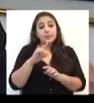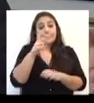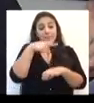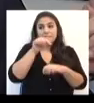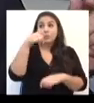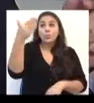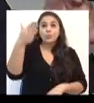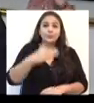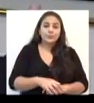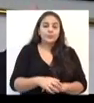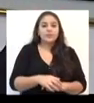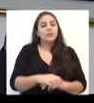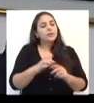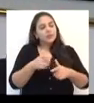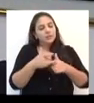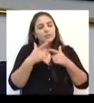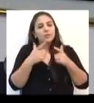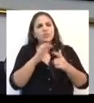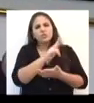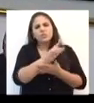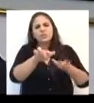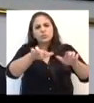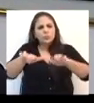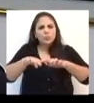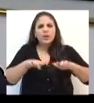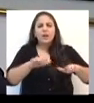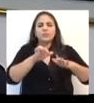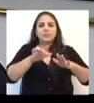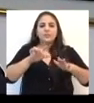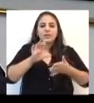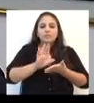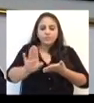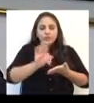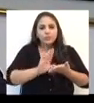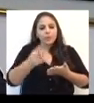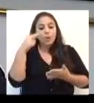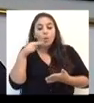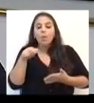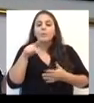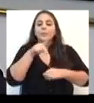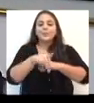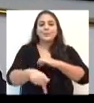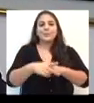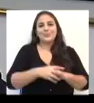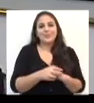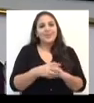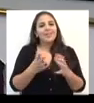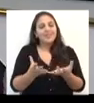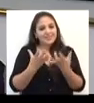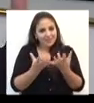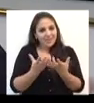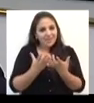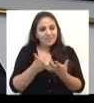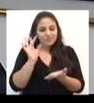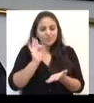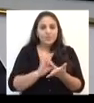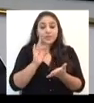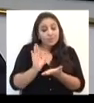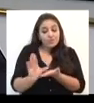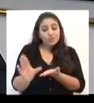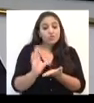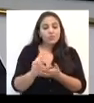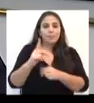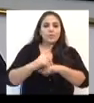graça que outros setores de investimentos olham para Passo Fundo. Eles querem efetivamente investir em Passo